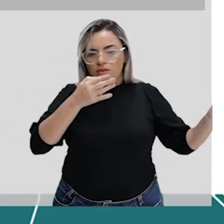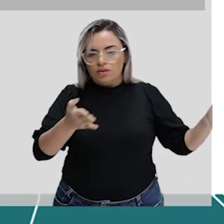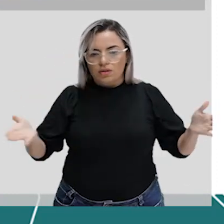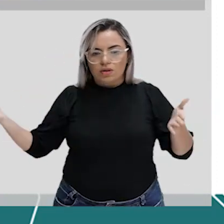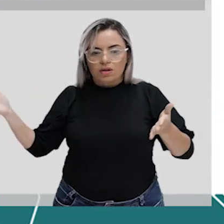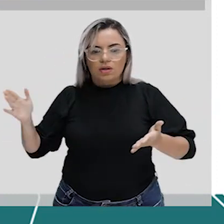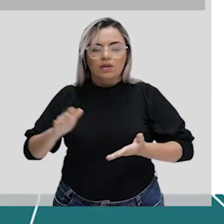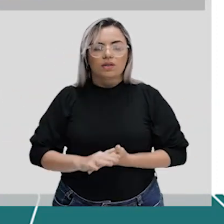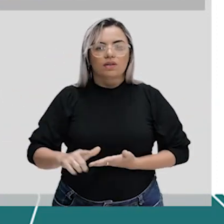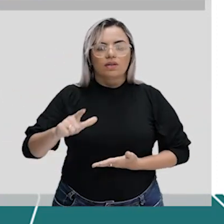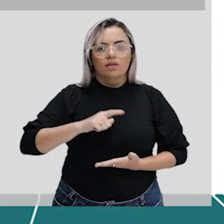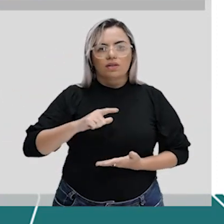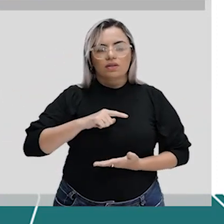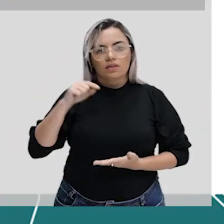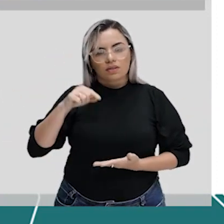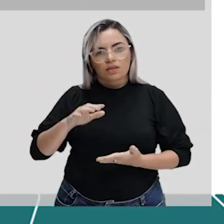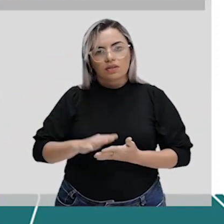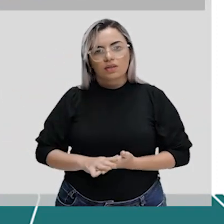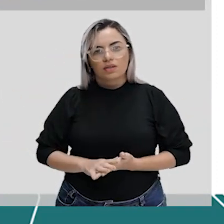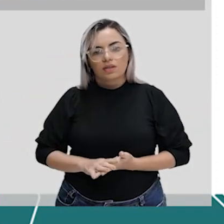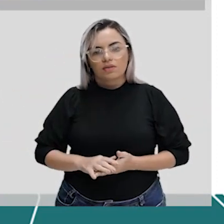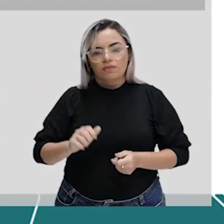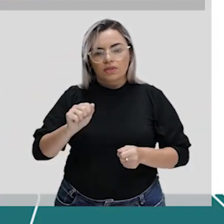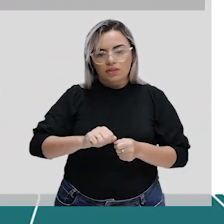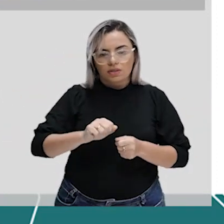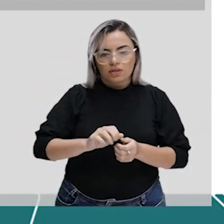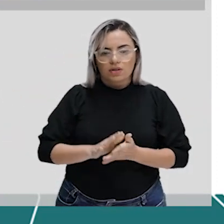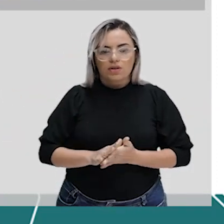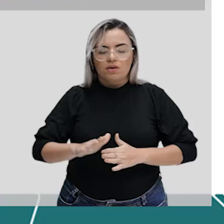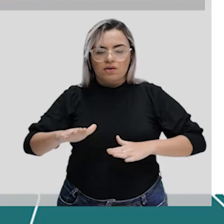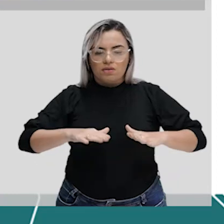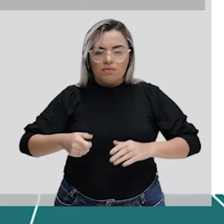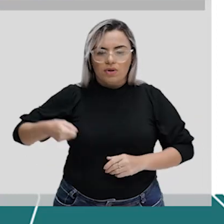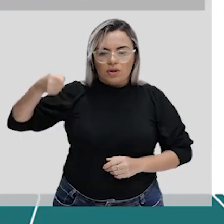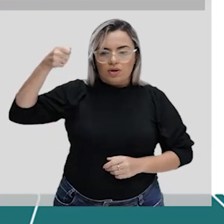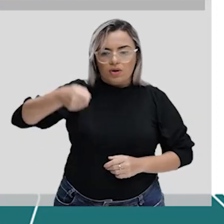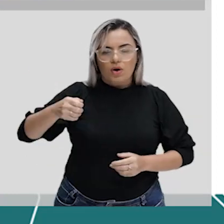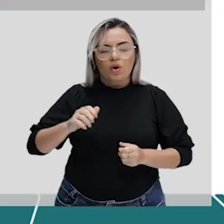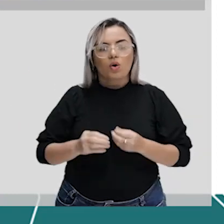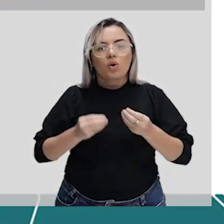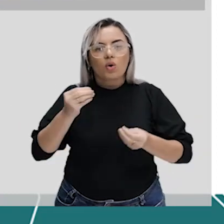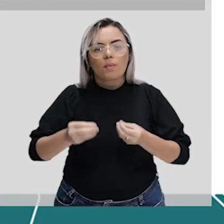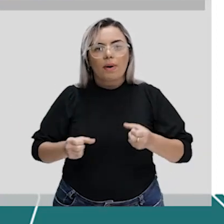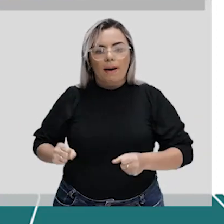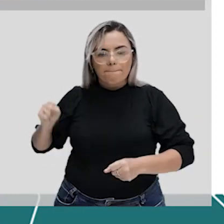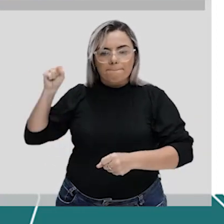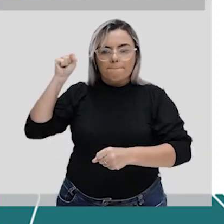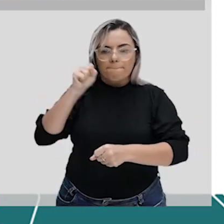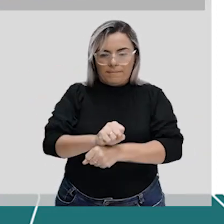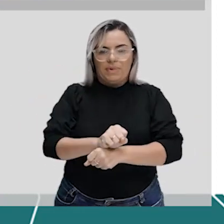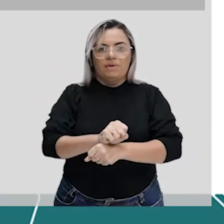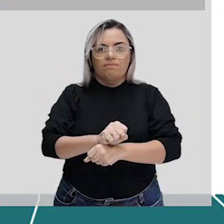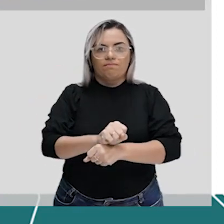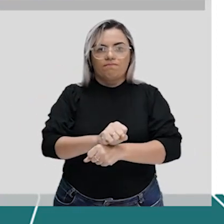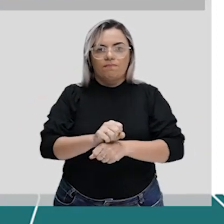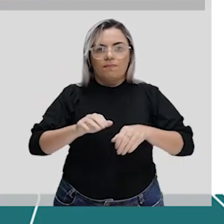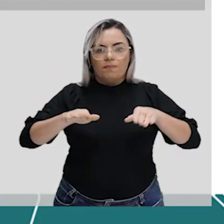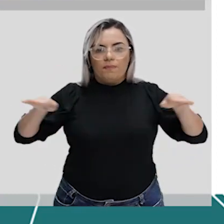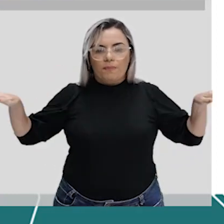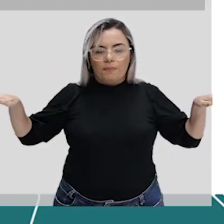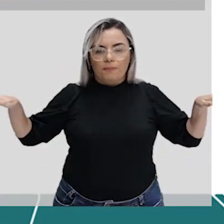como a parada com os braços abertos. Tá? Aqui eu fiz questão de colocar uma imagem da parada com os braços